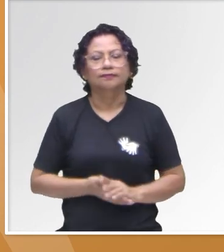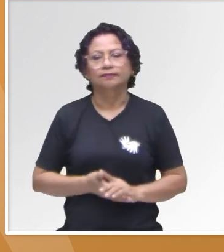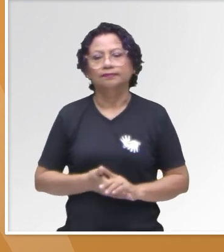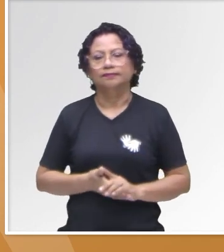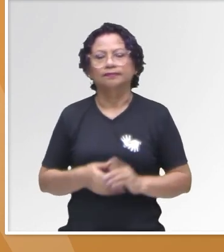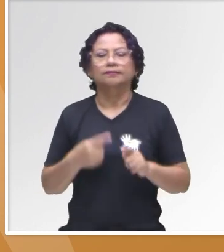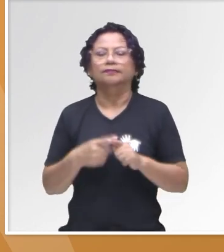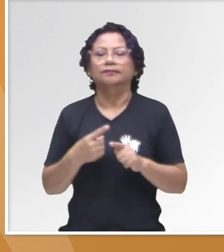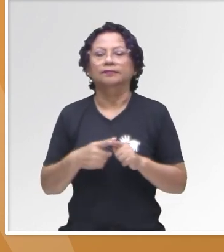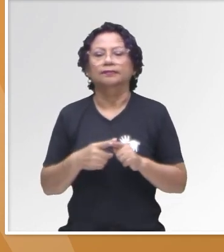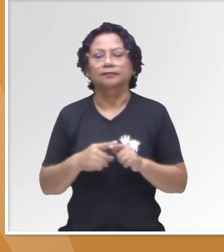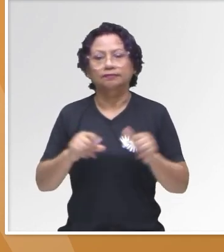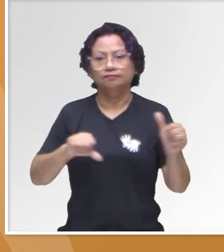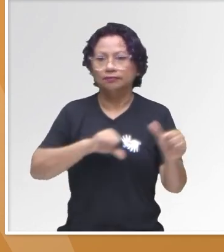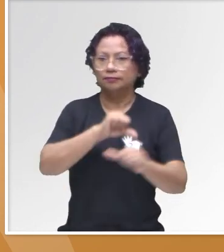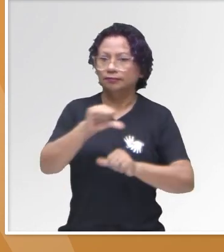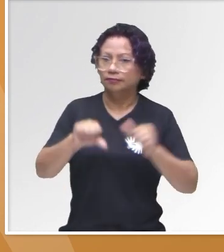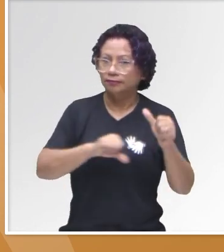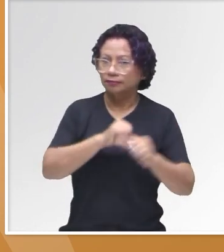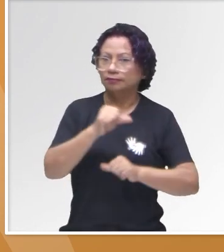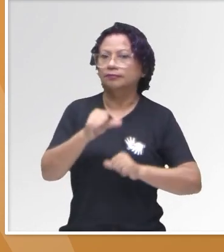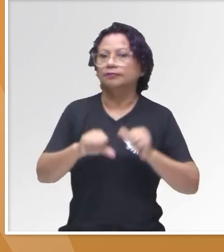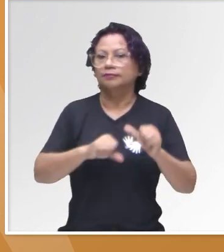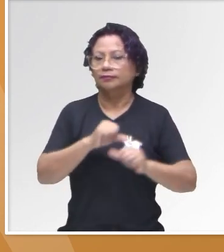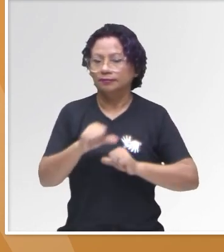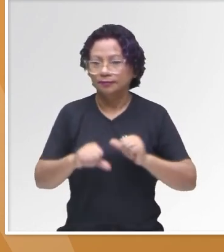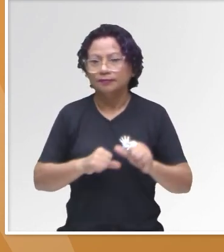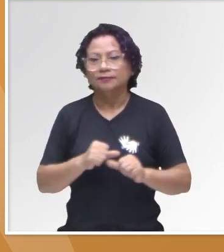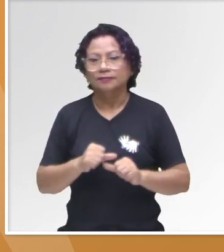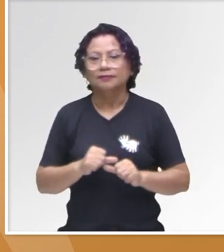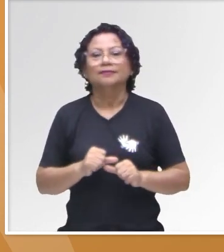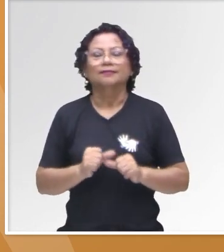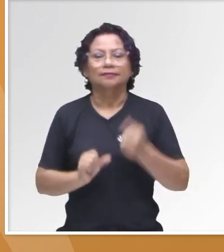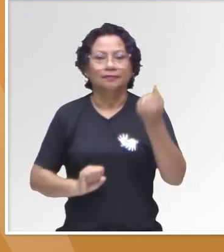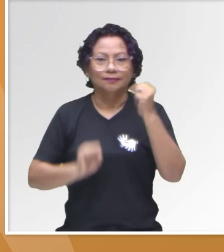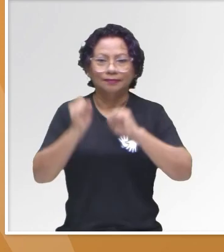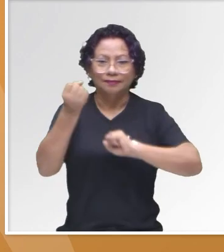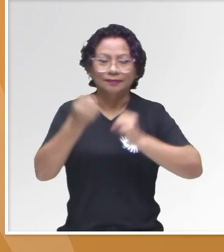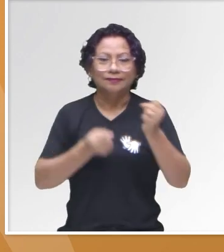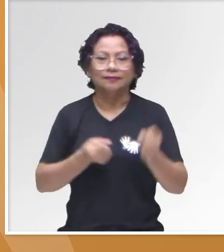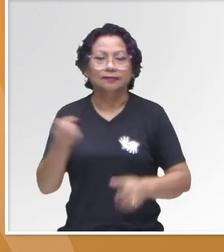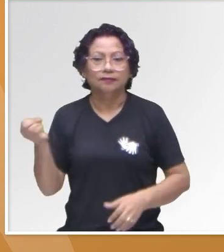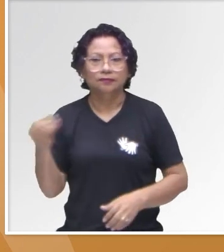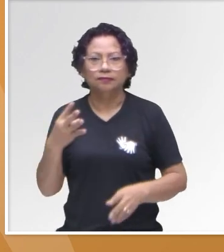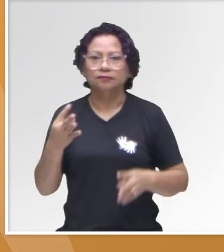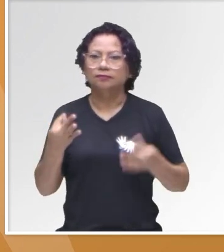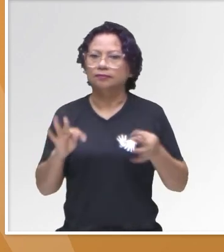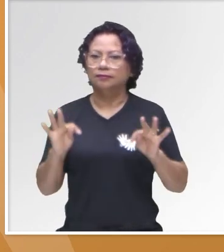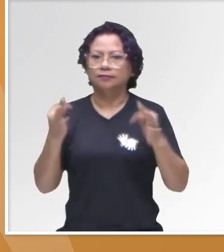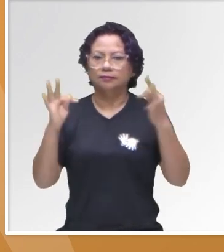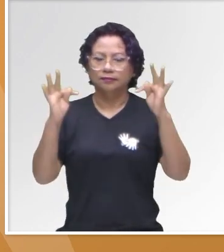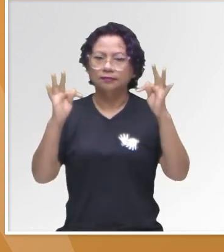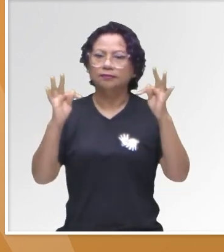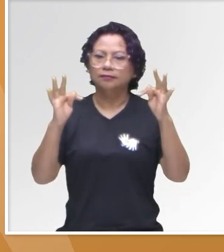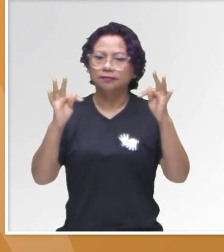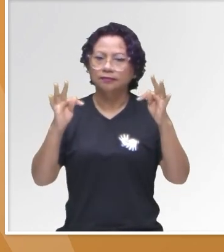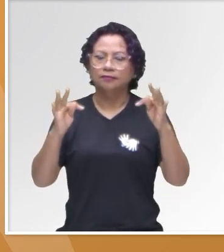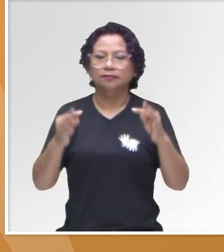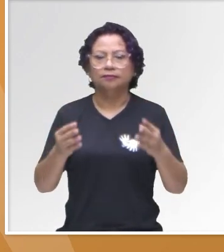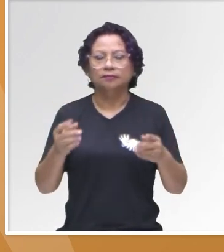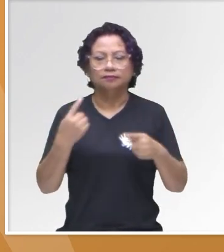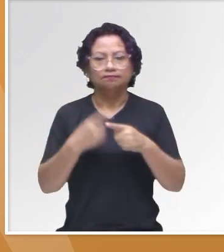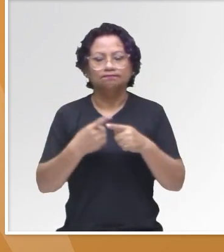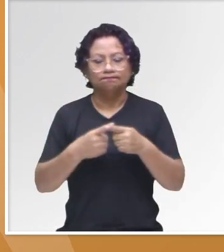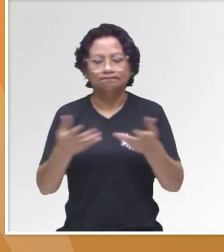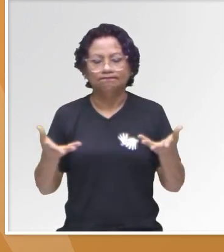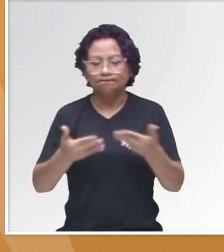nessa revolução digital, o impacto aí das relações socioeconômicas que a gente tem hoje, né, que já é bem diferente do que a gente